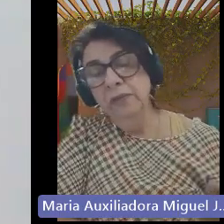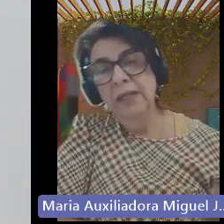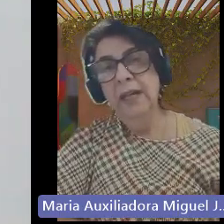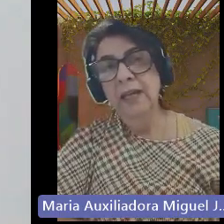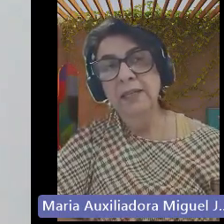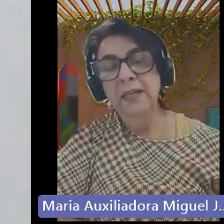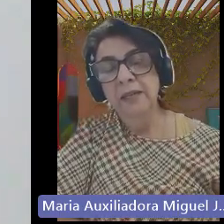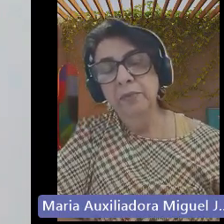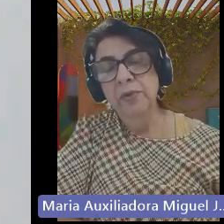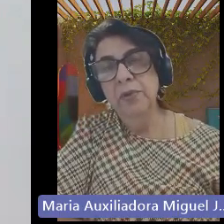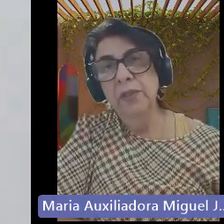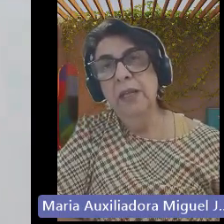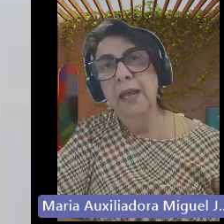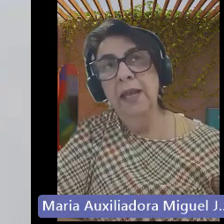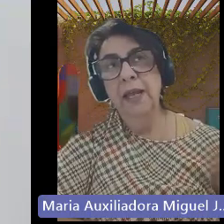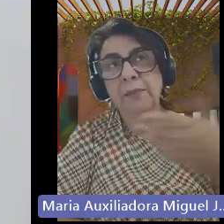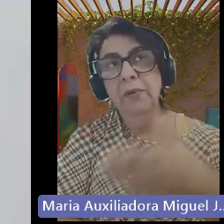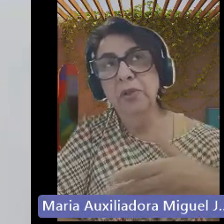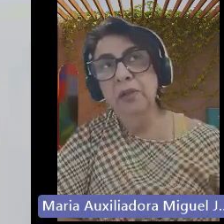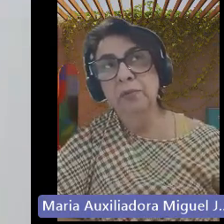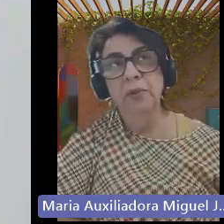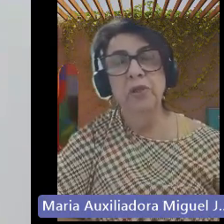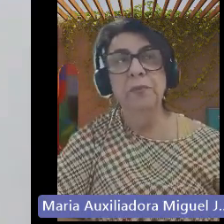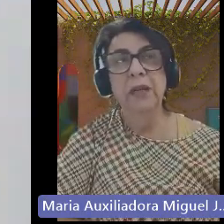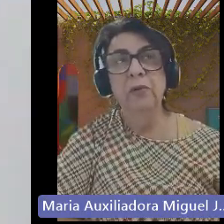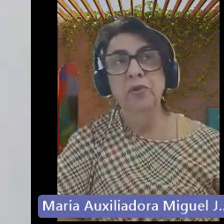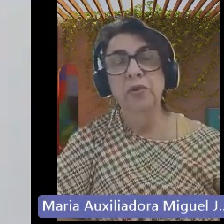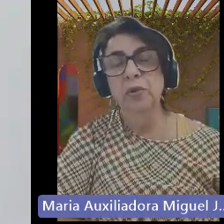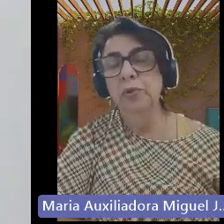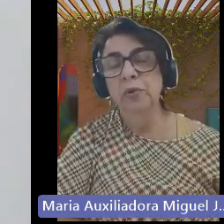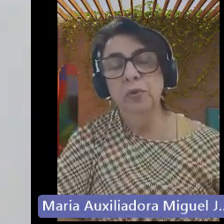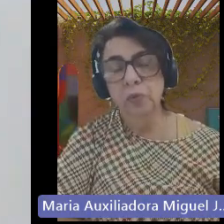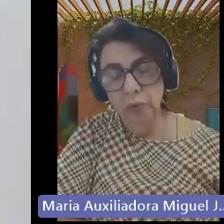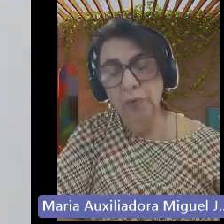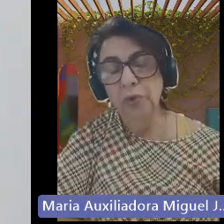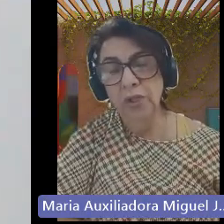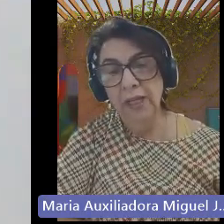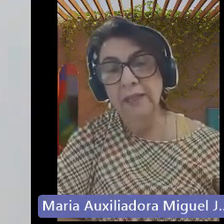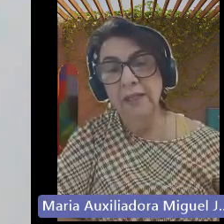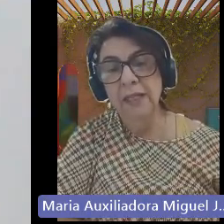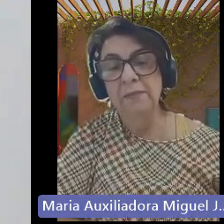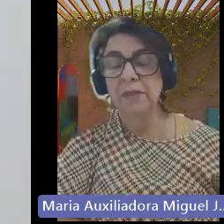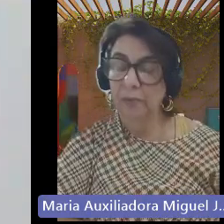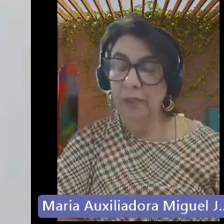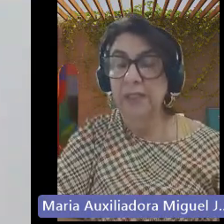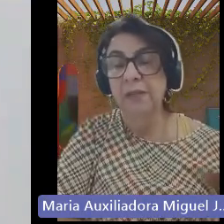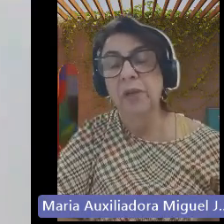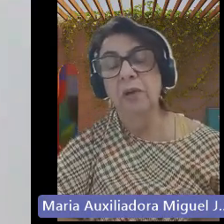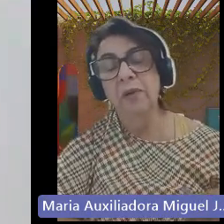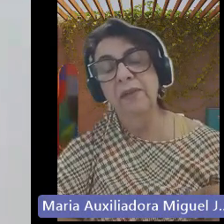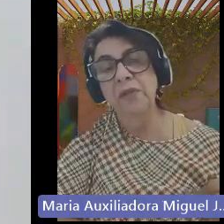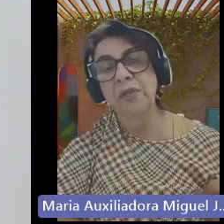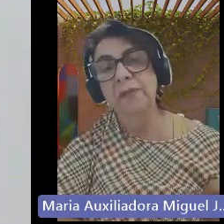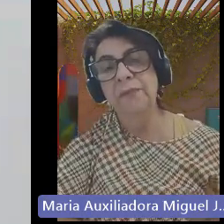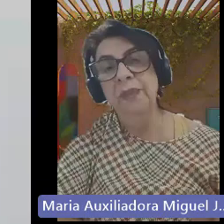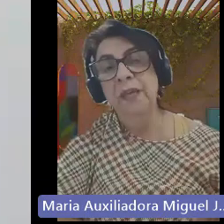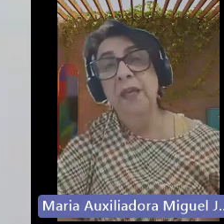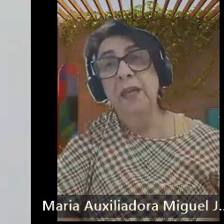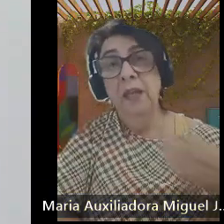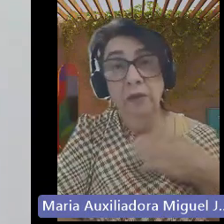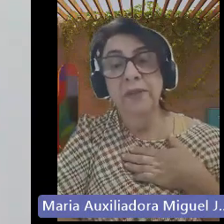vai encontrar exemplos em projeto político-pedagógico de outros cursos de letras libras, por exemplo, o